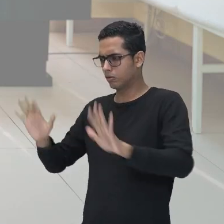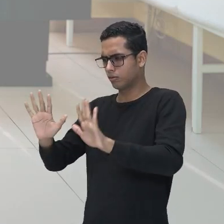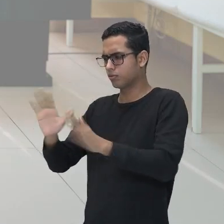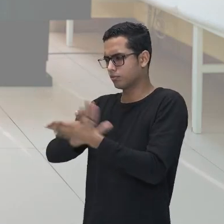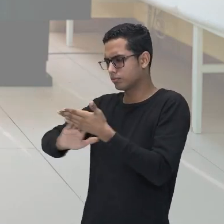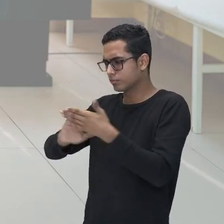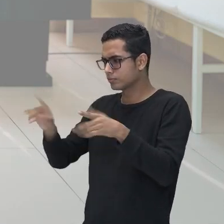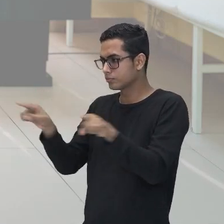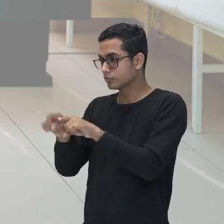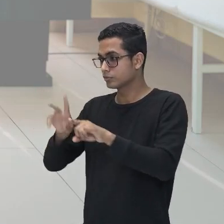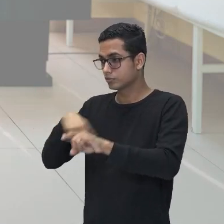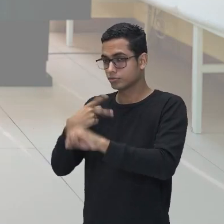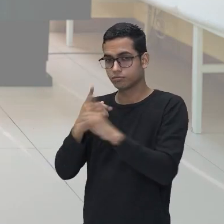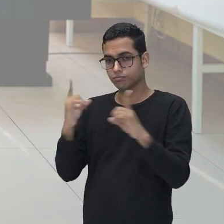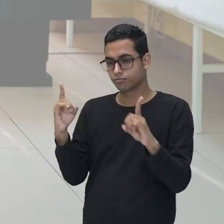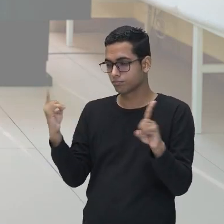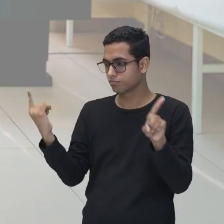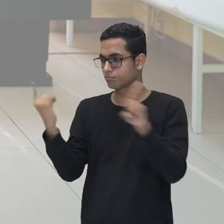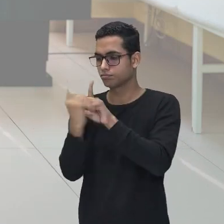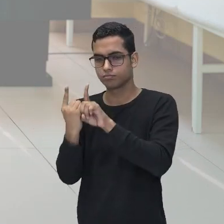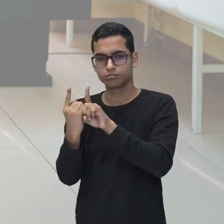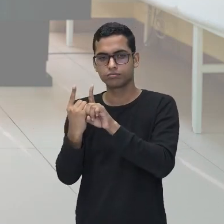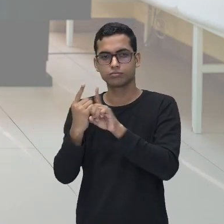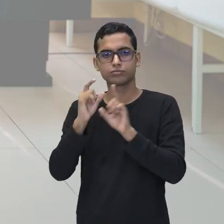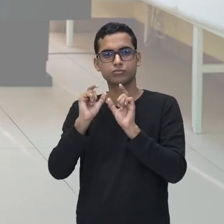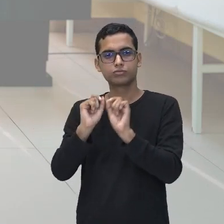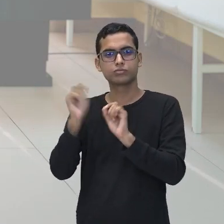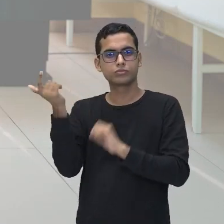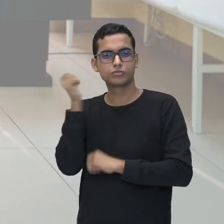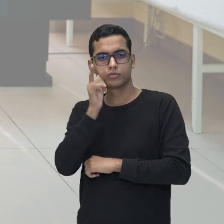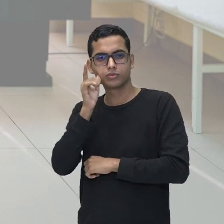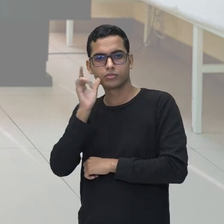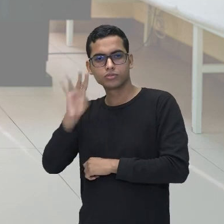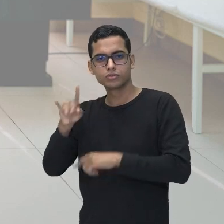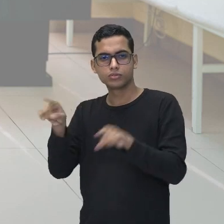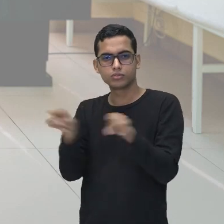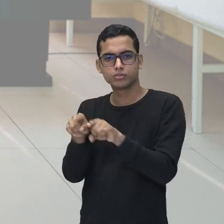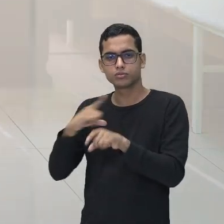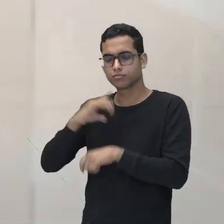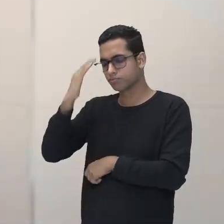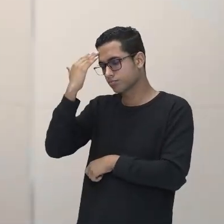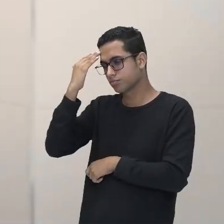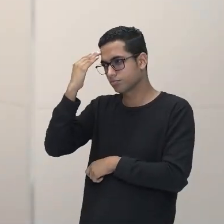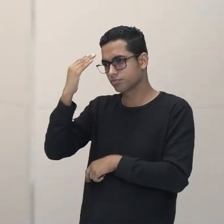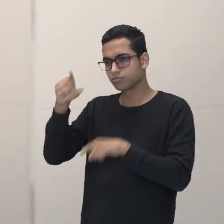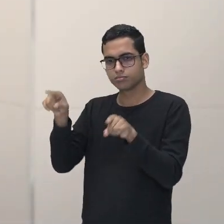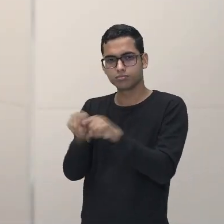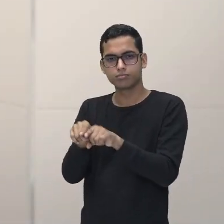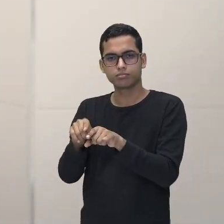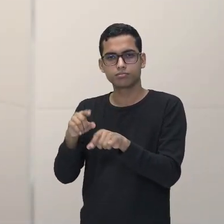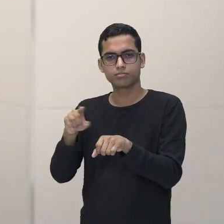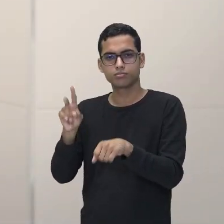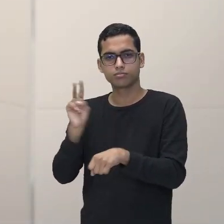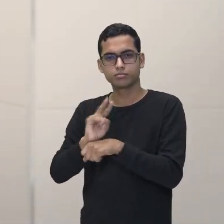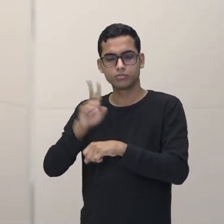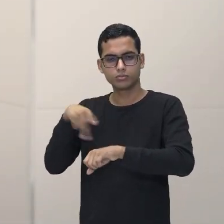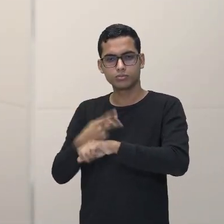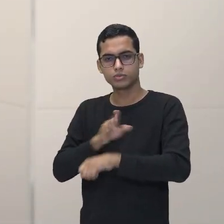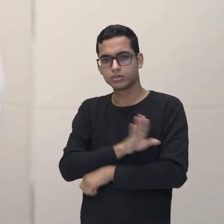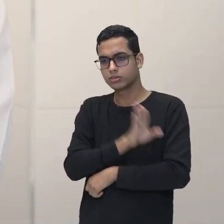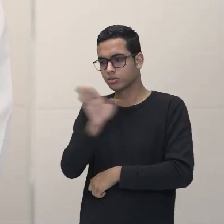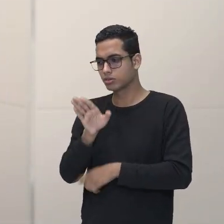se encontrou de novo, só entrou no pequeno quarto de banho anexo e ficou a olhar-se no